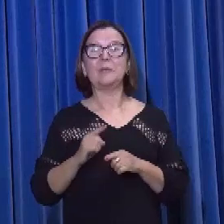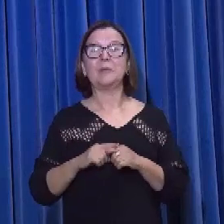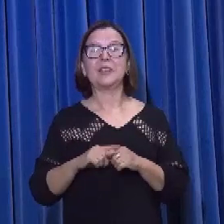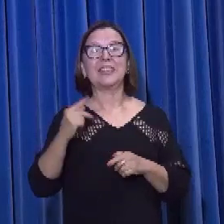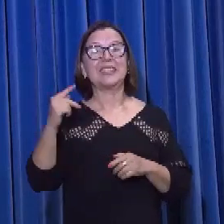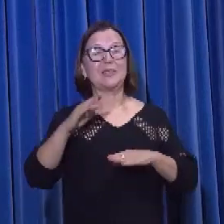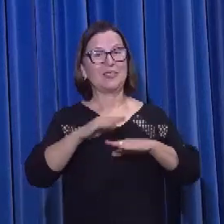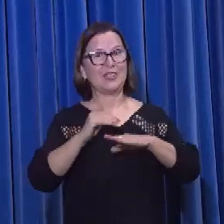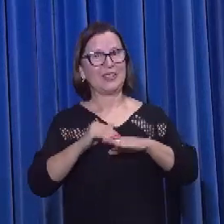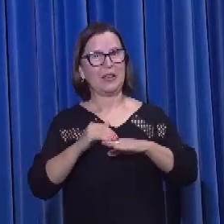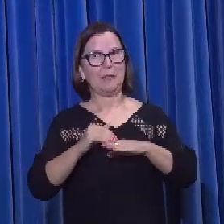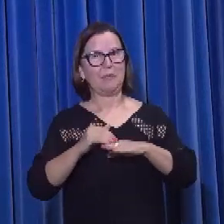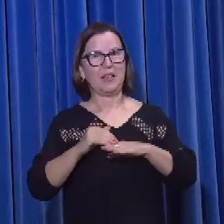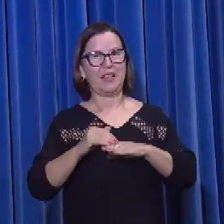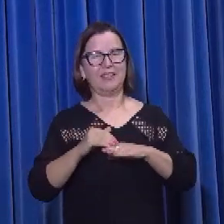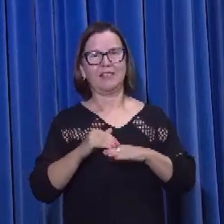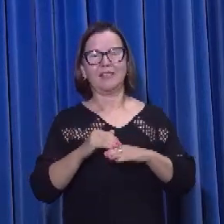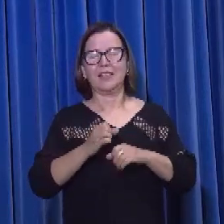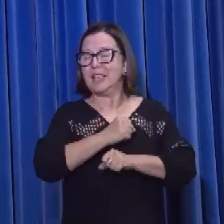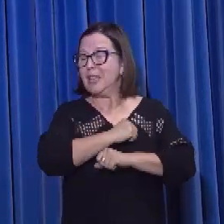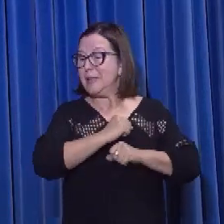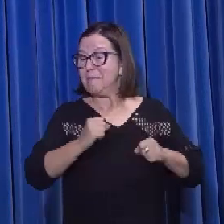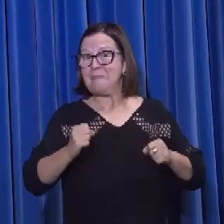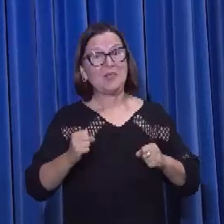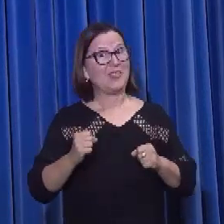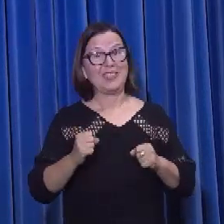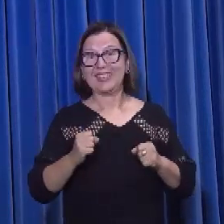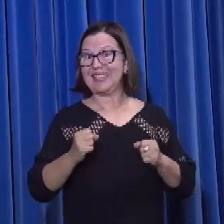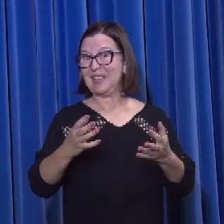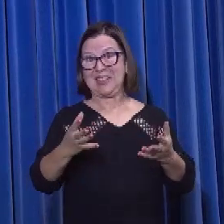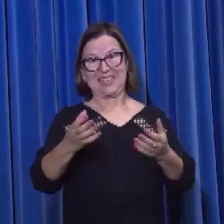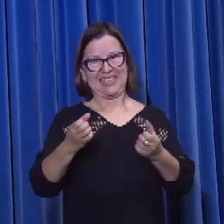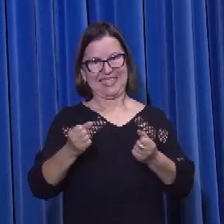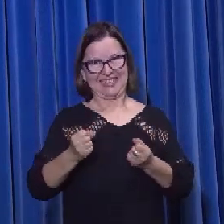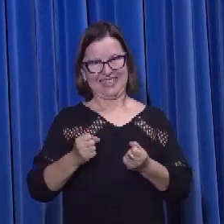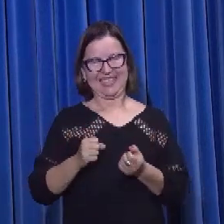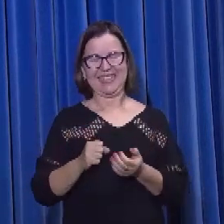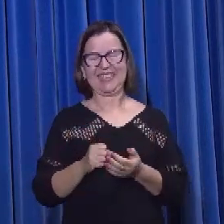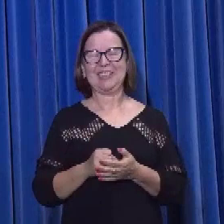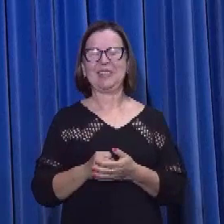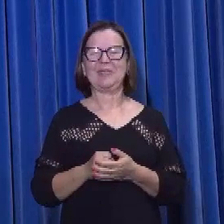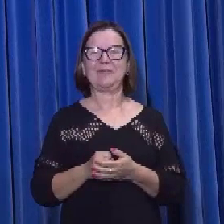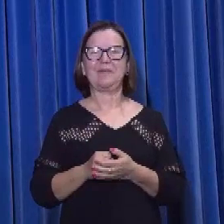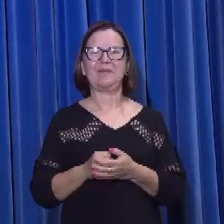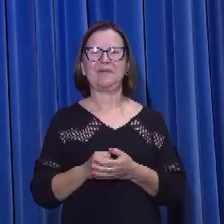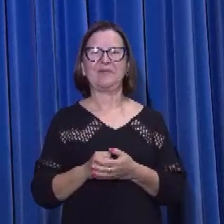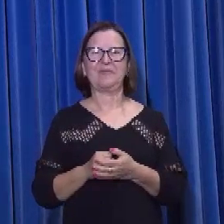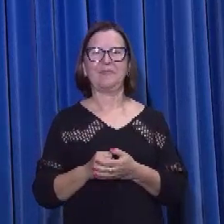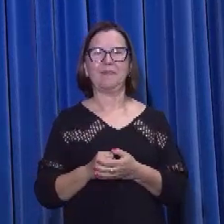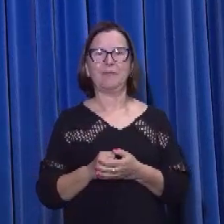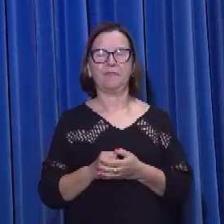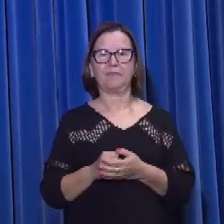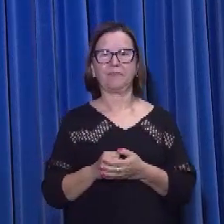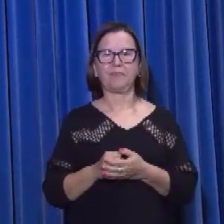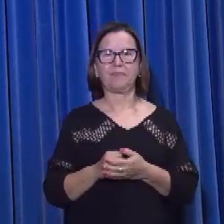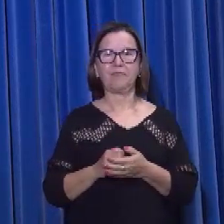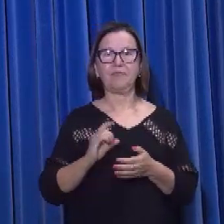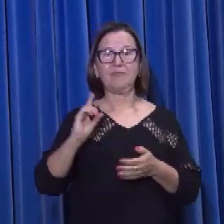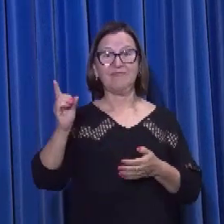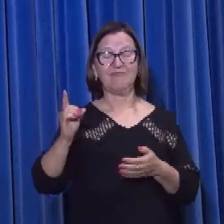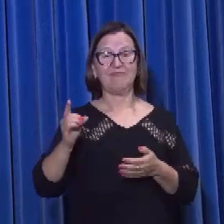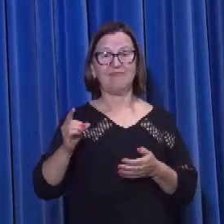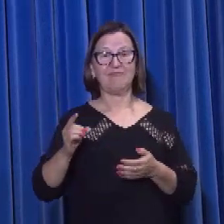faz parte do milagre operado por Deus, que colocando nova vida espiritual no homem morto, o habilita e o